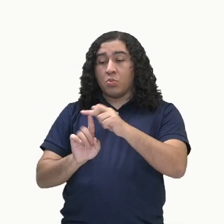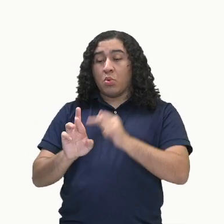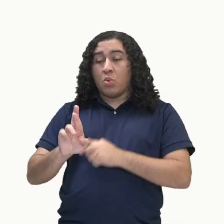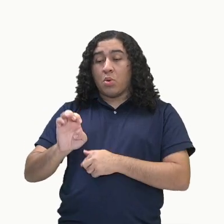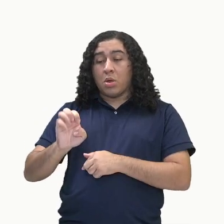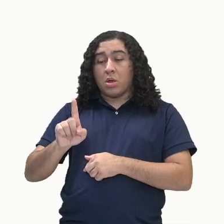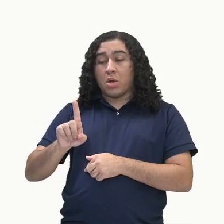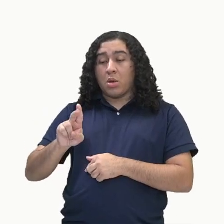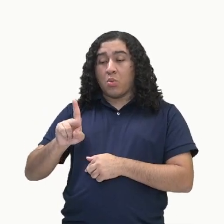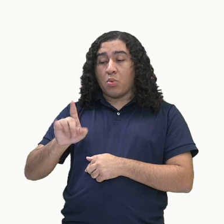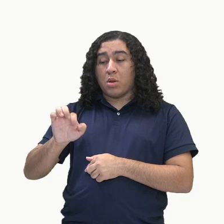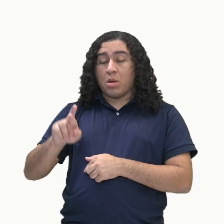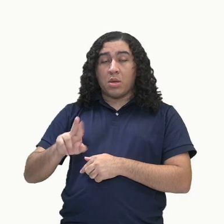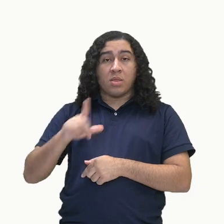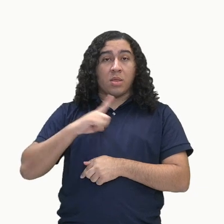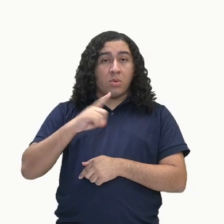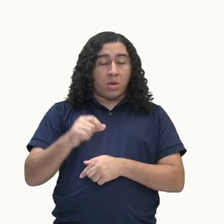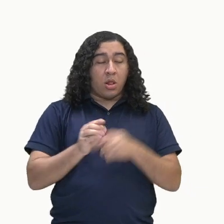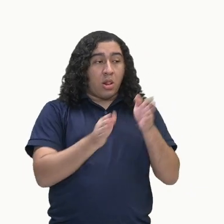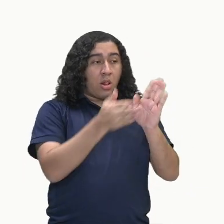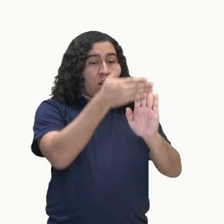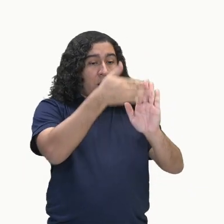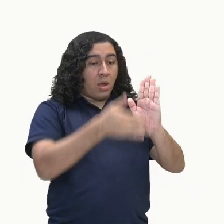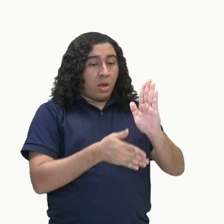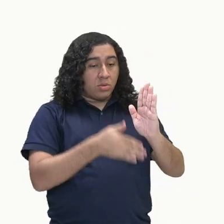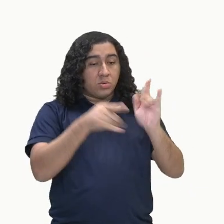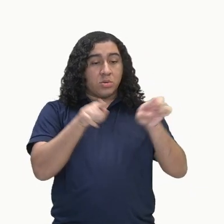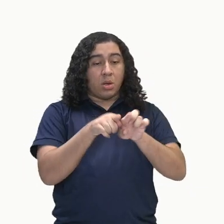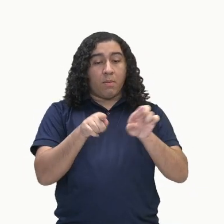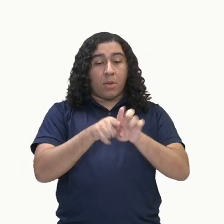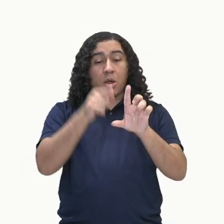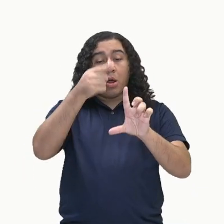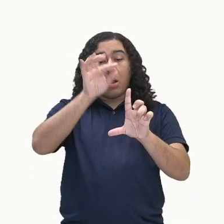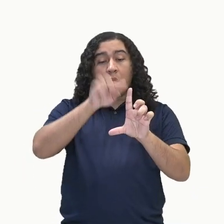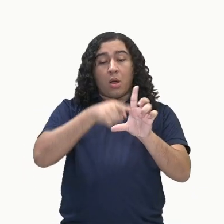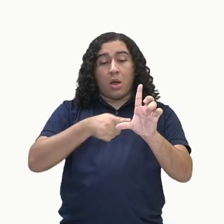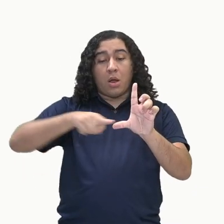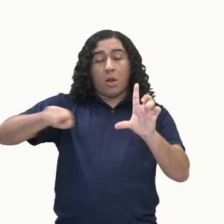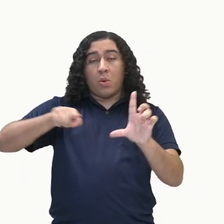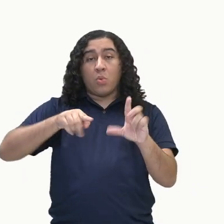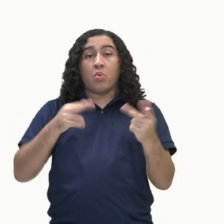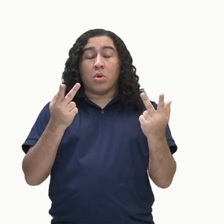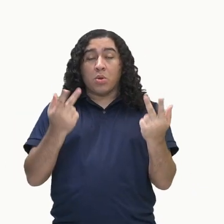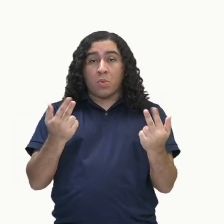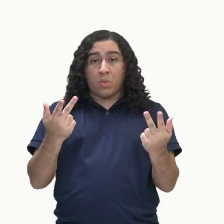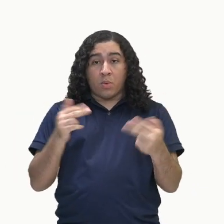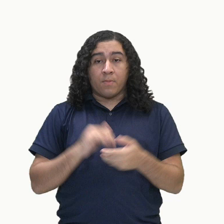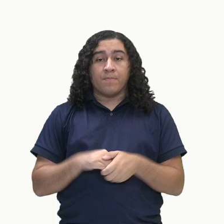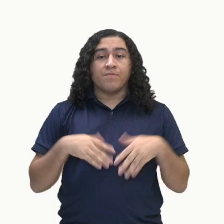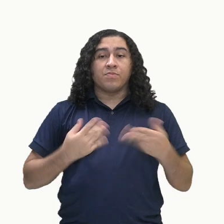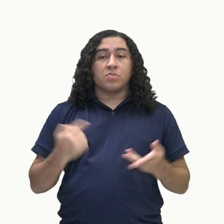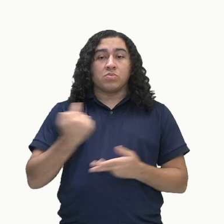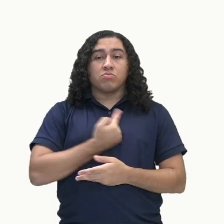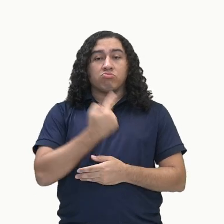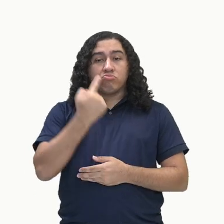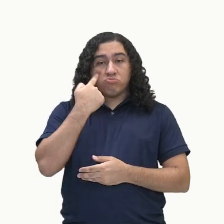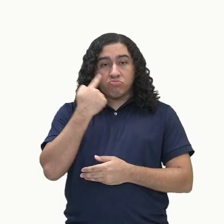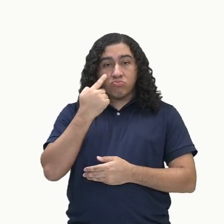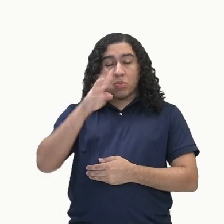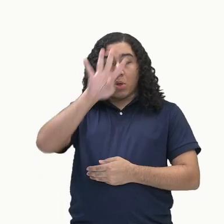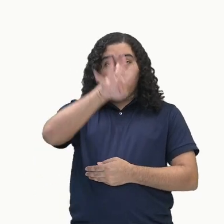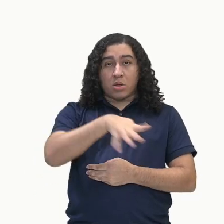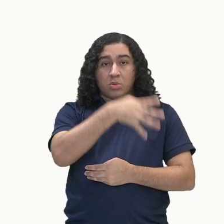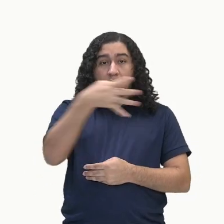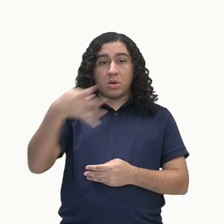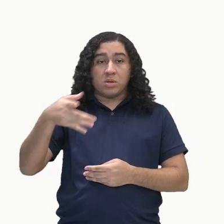ângulos com a mesma medida. E como a gente está aqui, né, como se fosse uma malha quadriculada, olha, a gente tem a